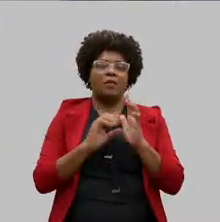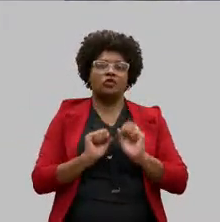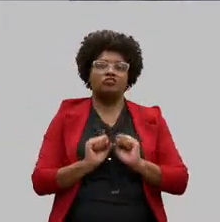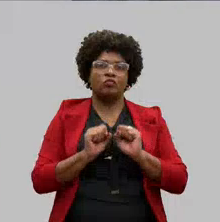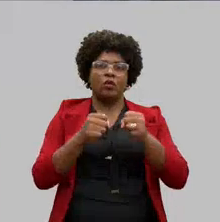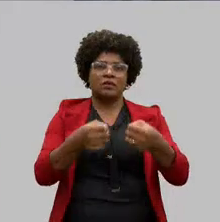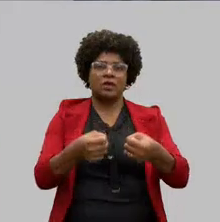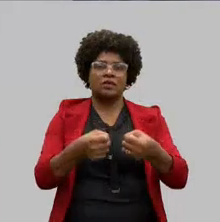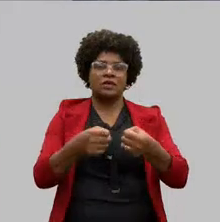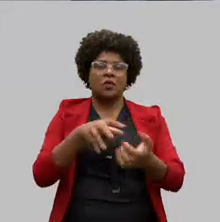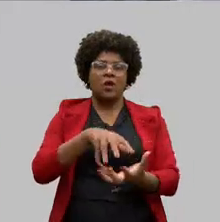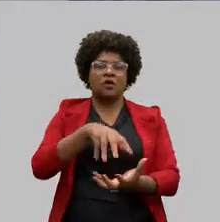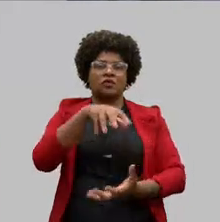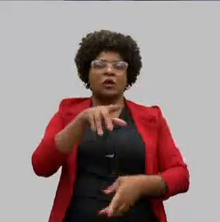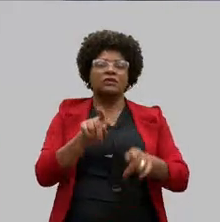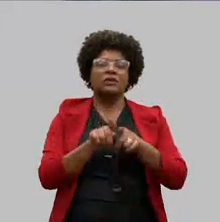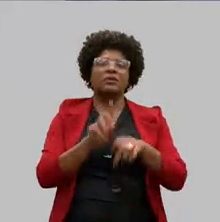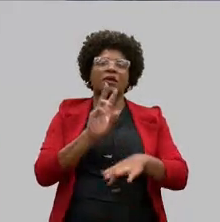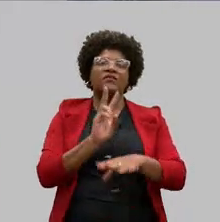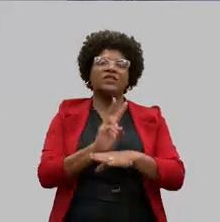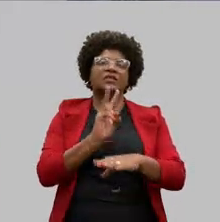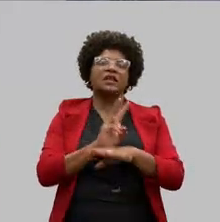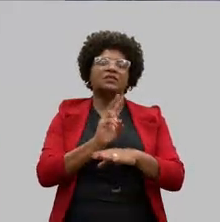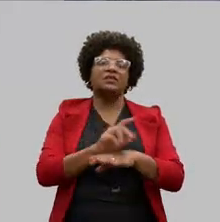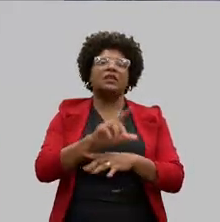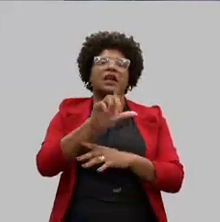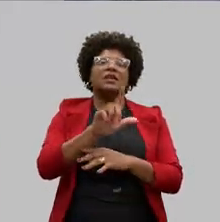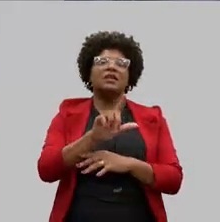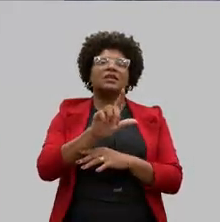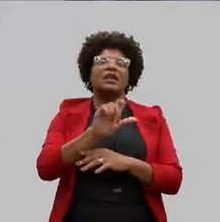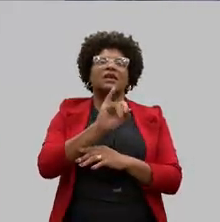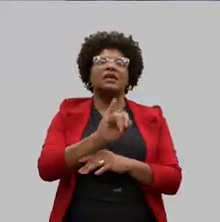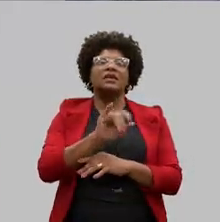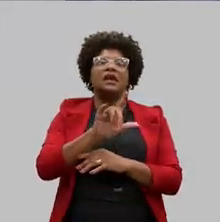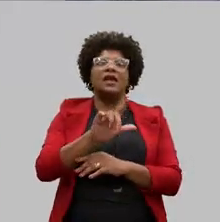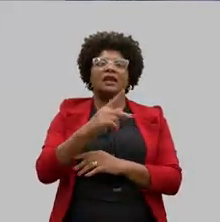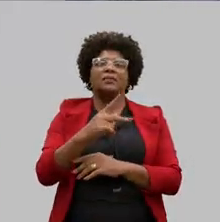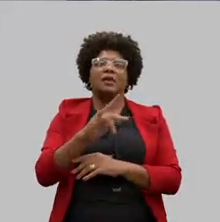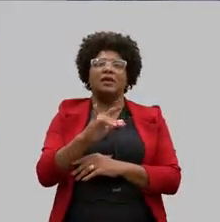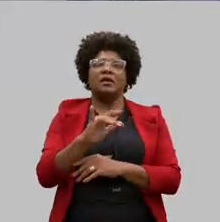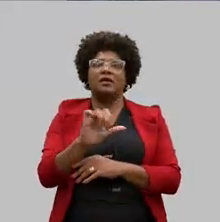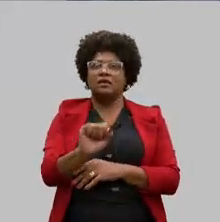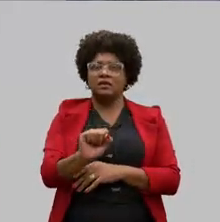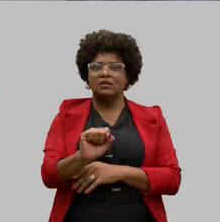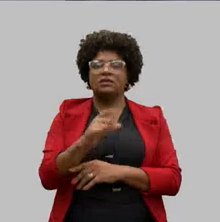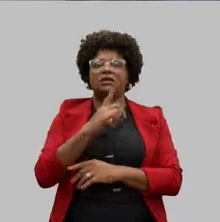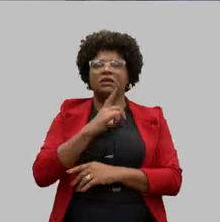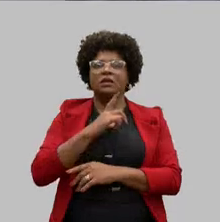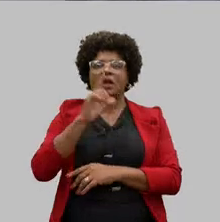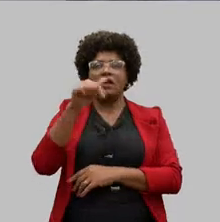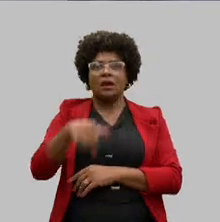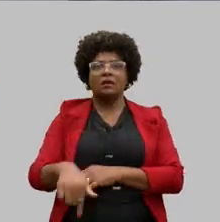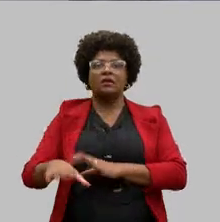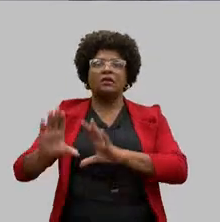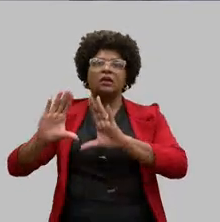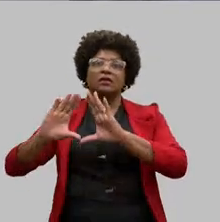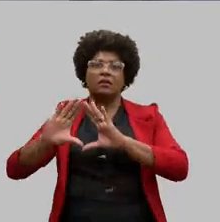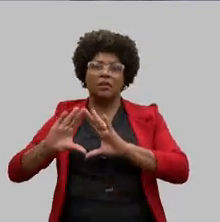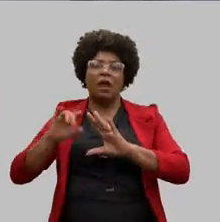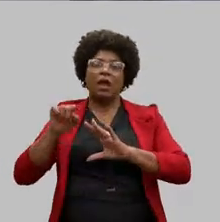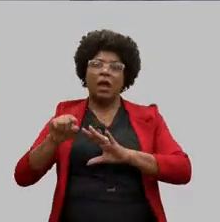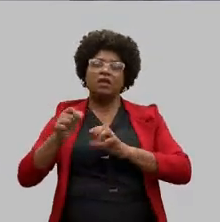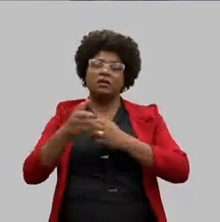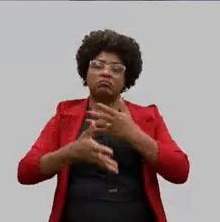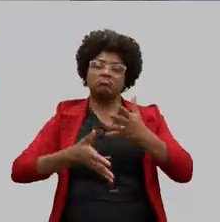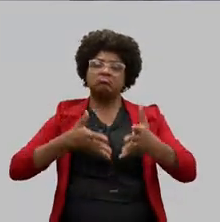e fiscalização das ilpis justamente pra gente trazer para aqui para dentro da Assembleia essa discussão